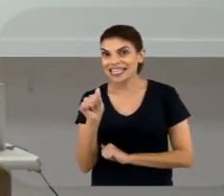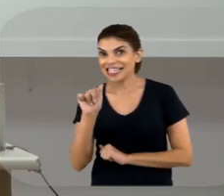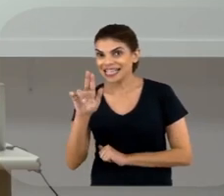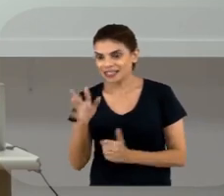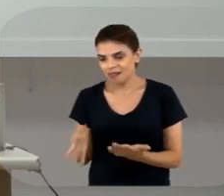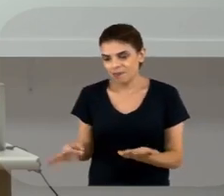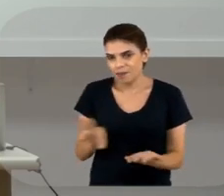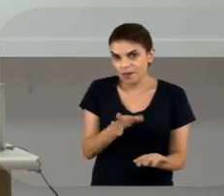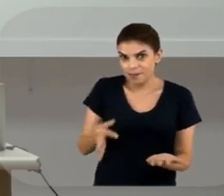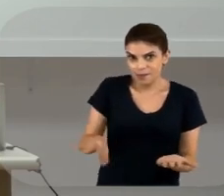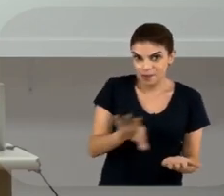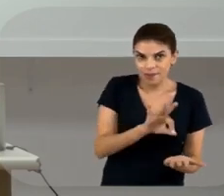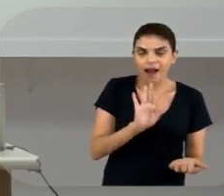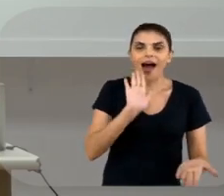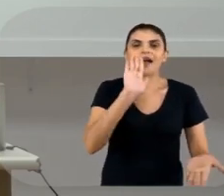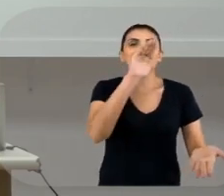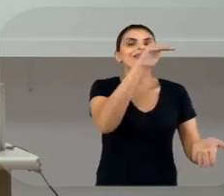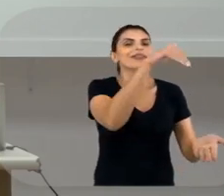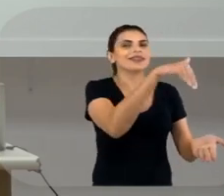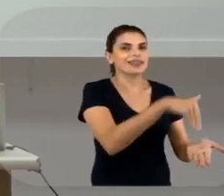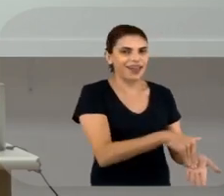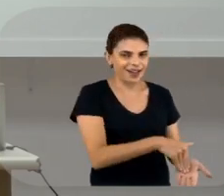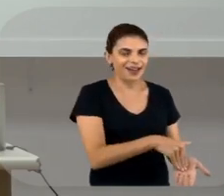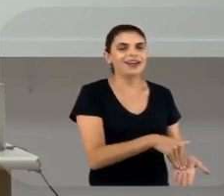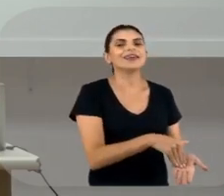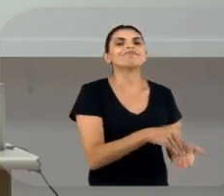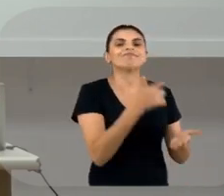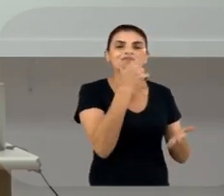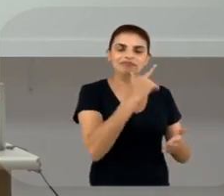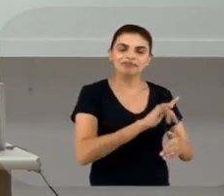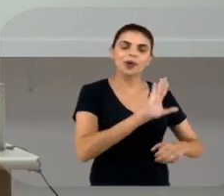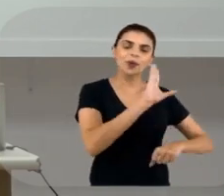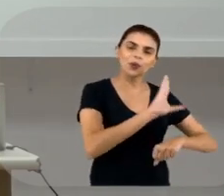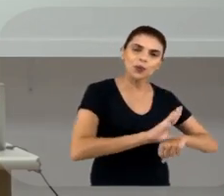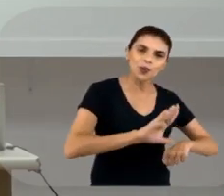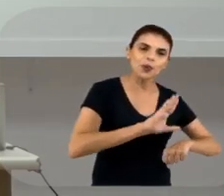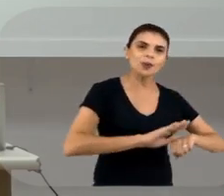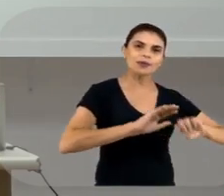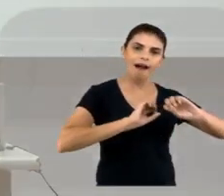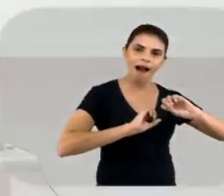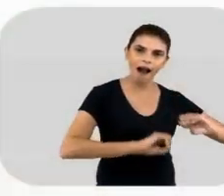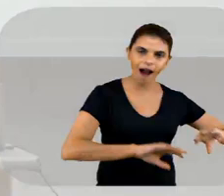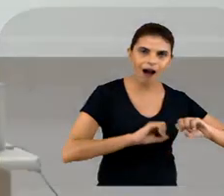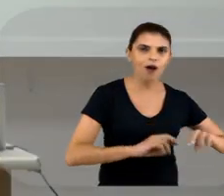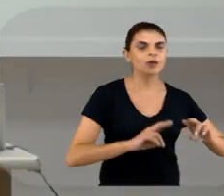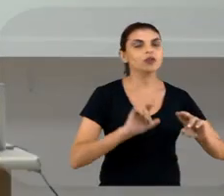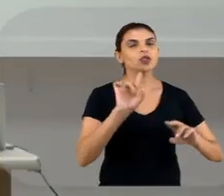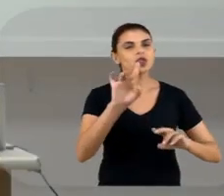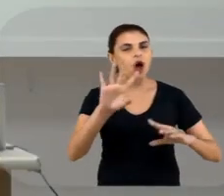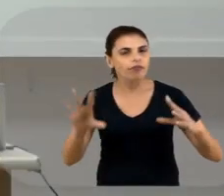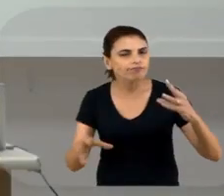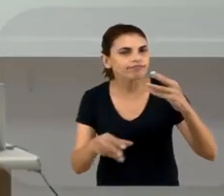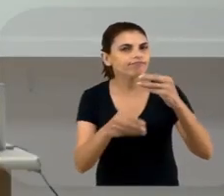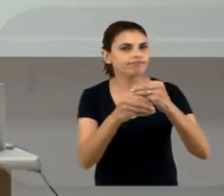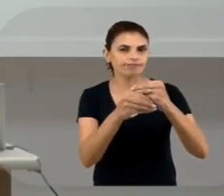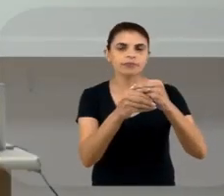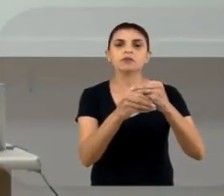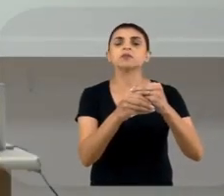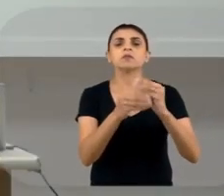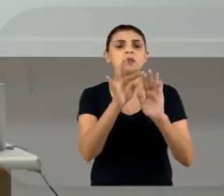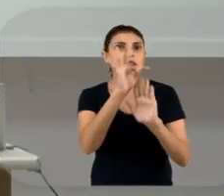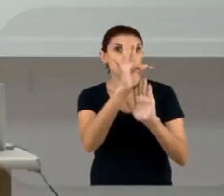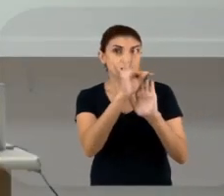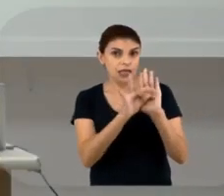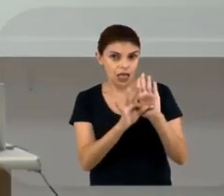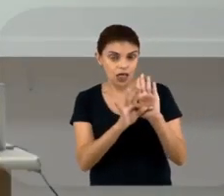15 laudas até chegar de fato no curso, né, na aula. Assim, só para contextualizar, é